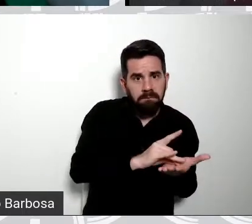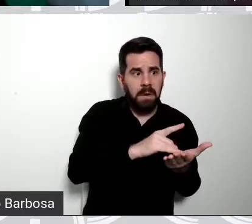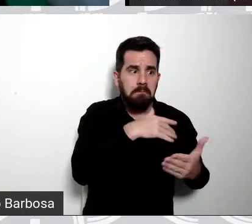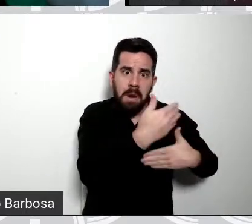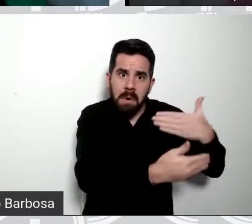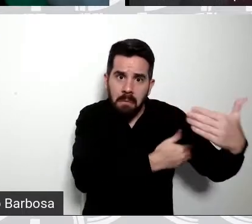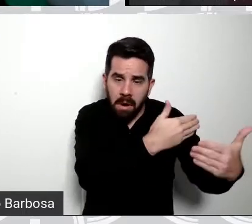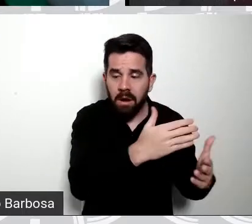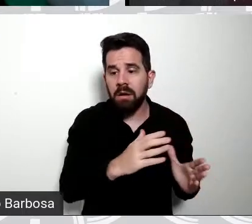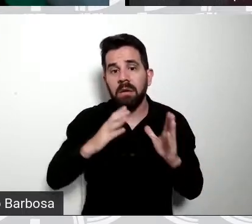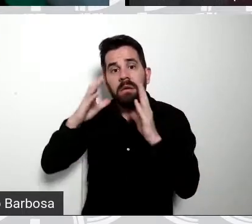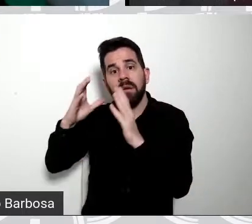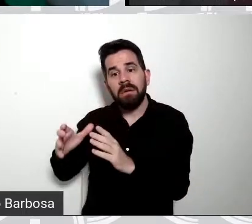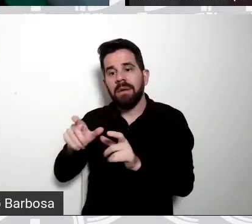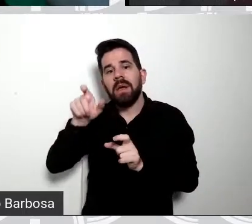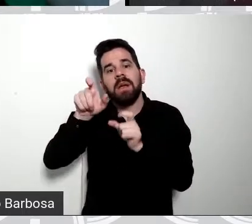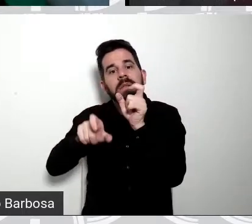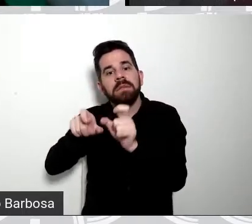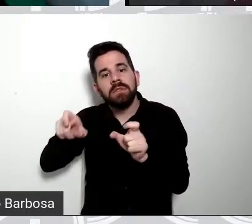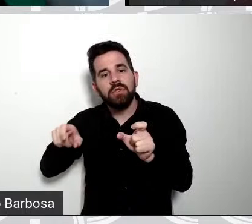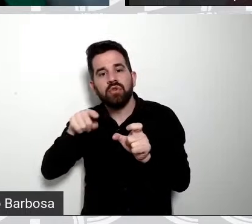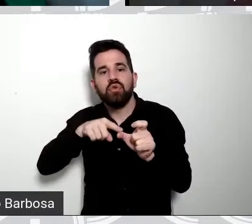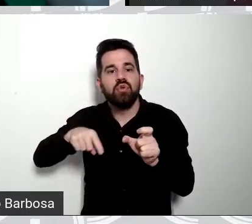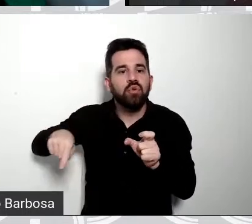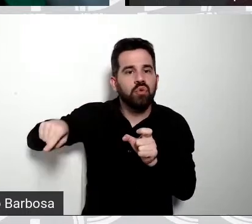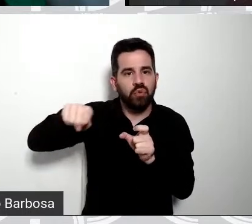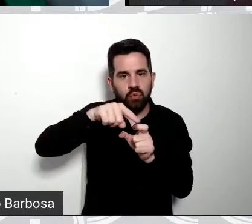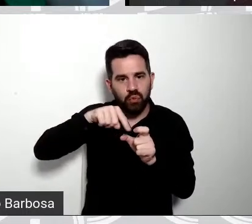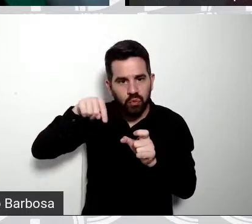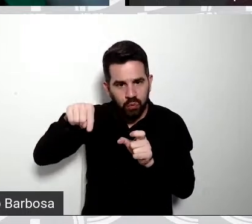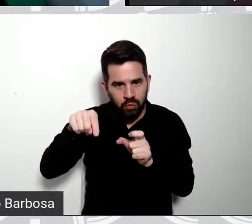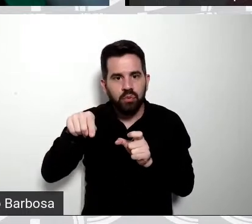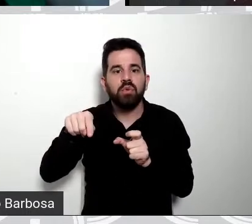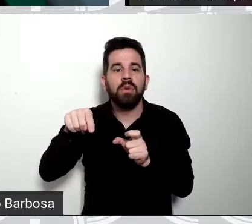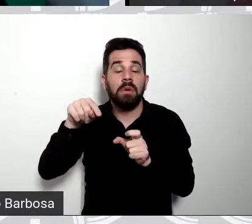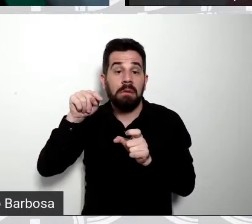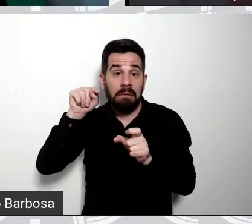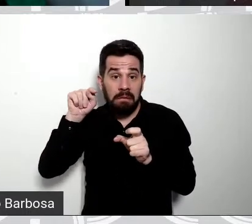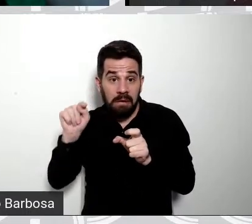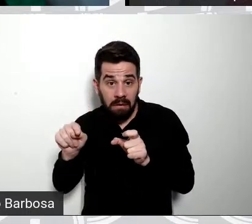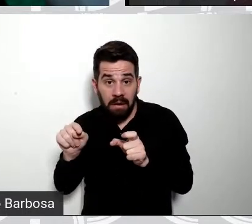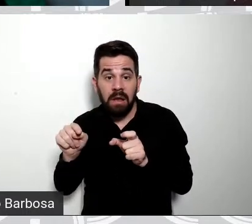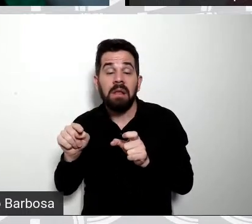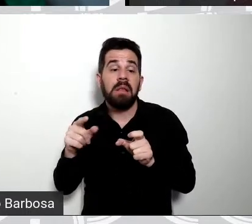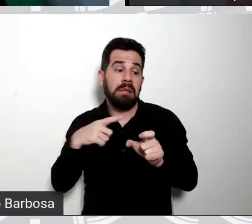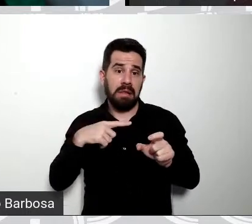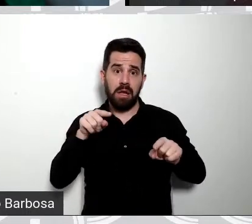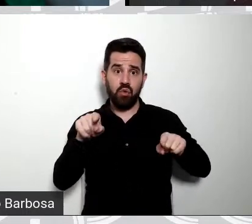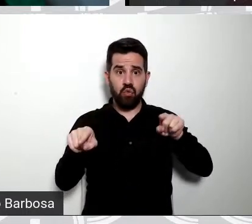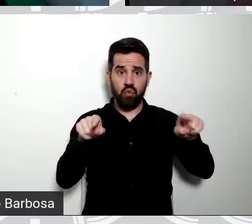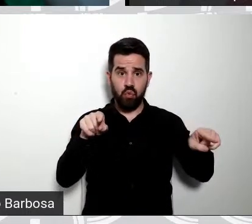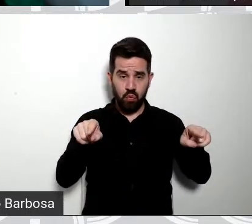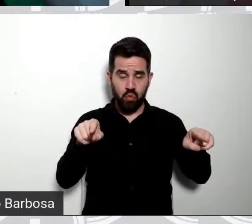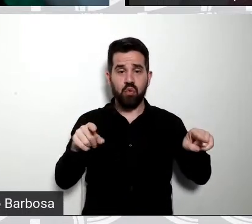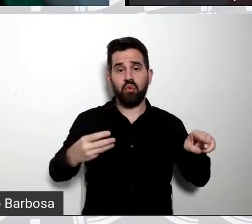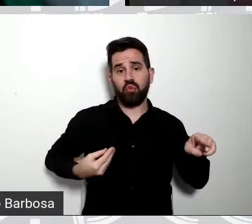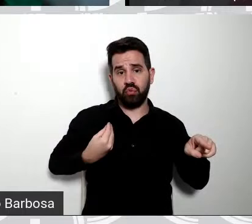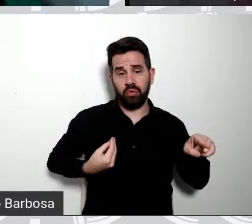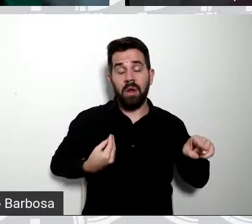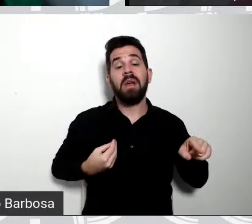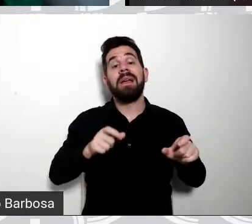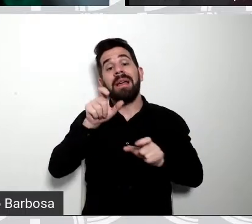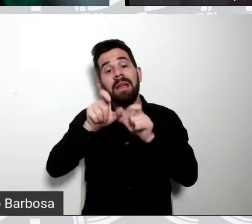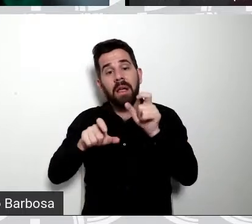seu edifício historiográfico. A esses dois lados, é possível acrescentarmos os tradutores especialistas